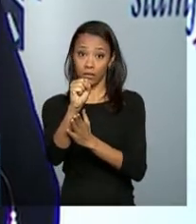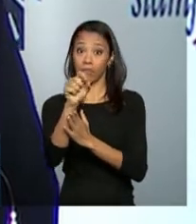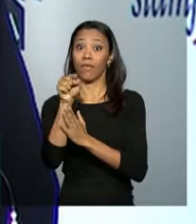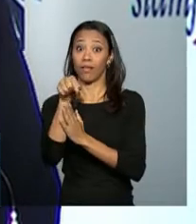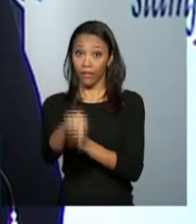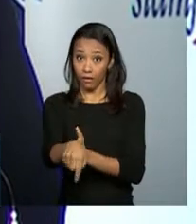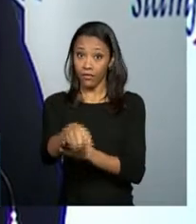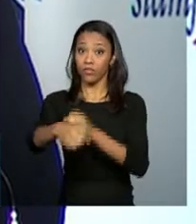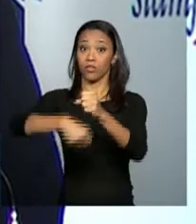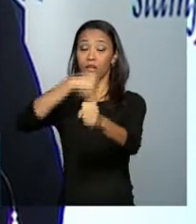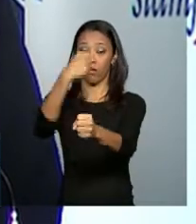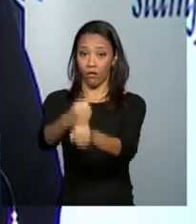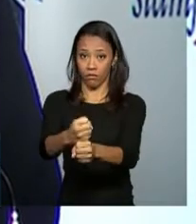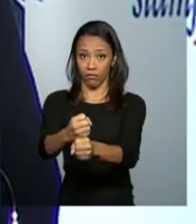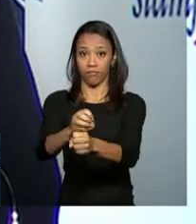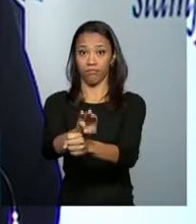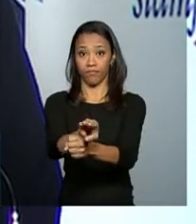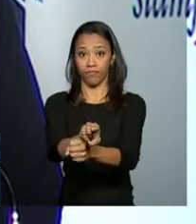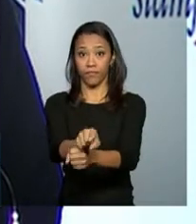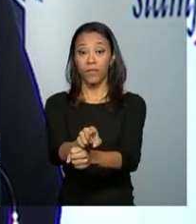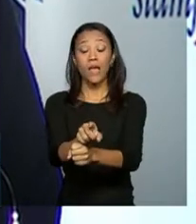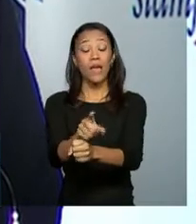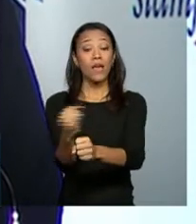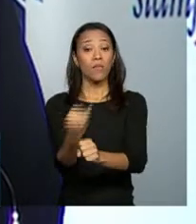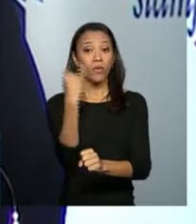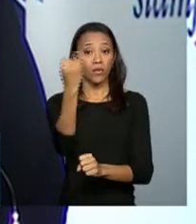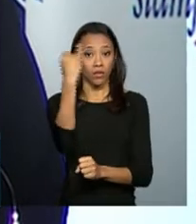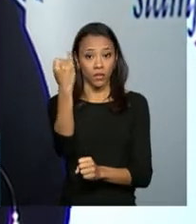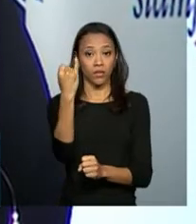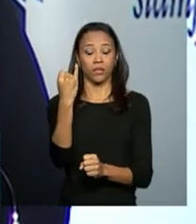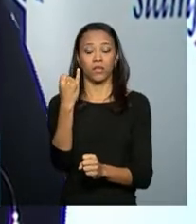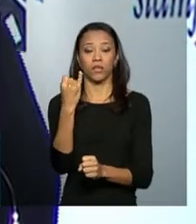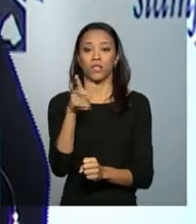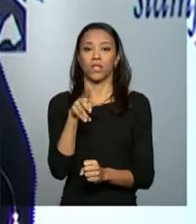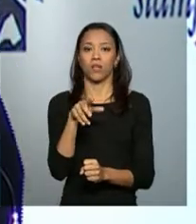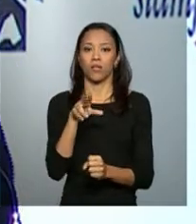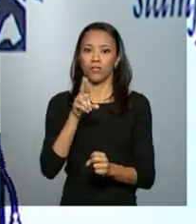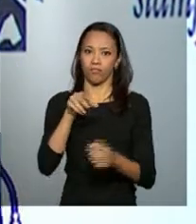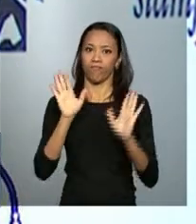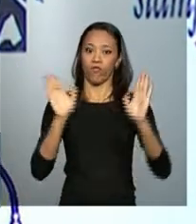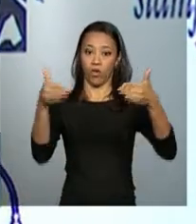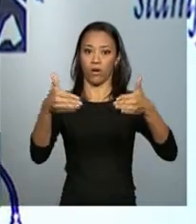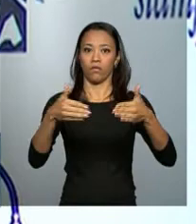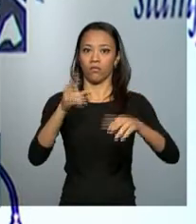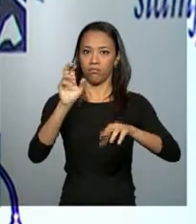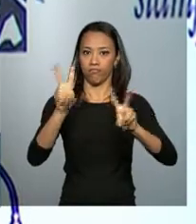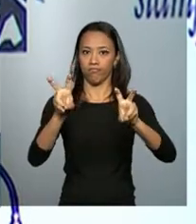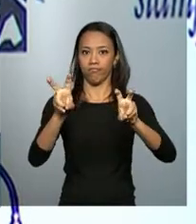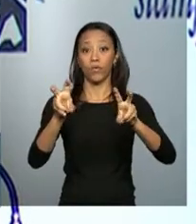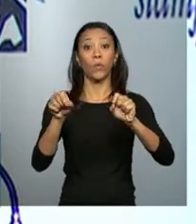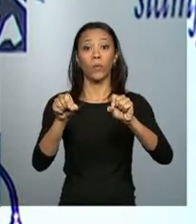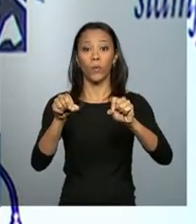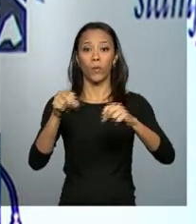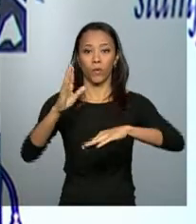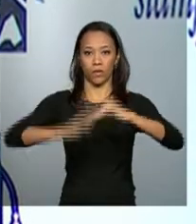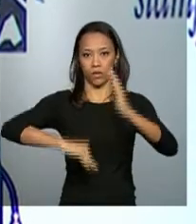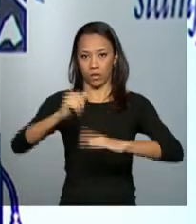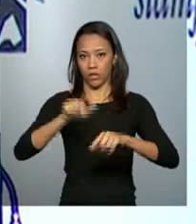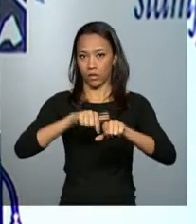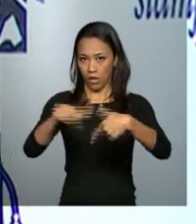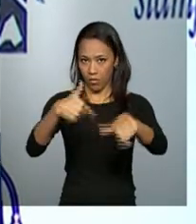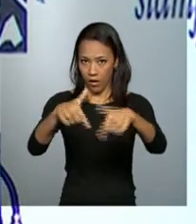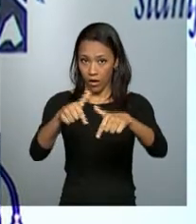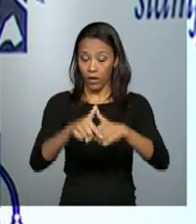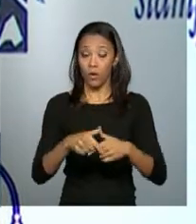ano. É importante sinalizar, nesse caso do emprego, que uma parte dos